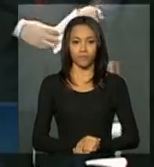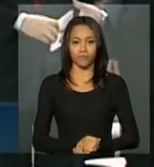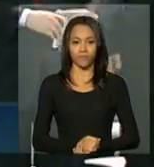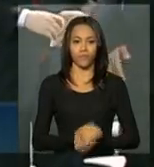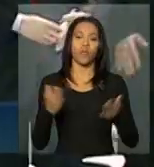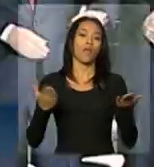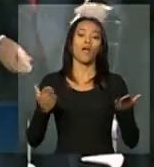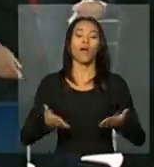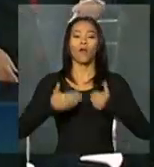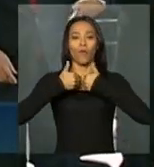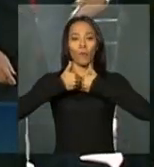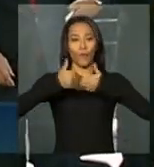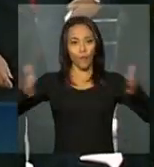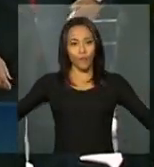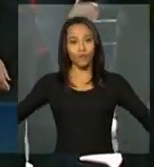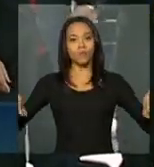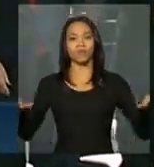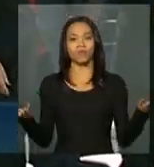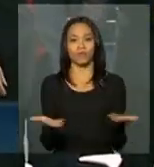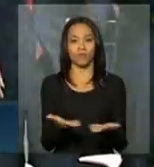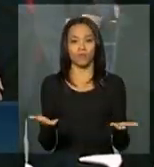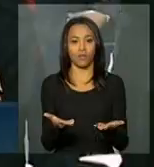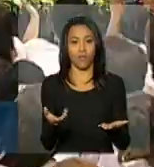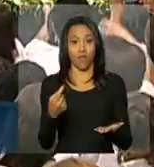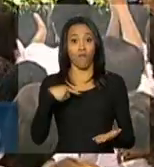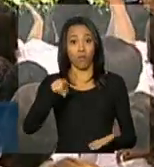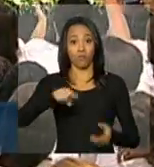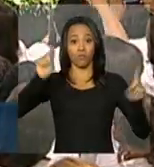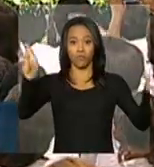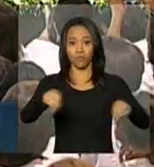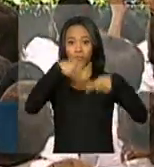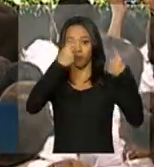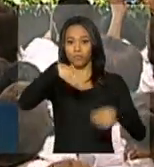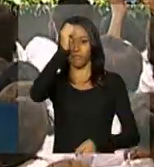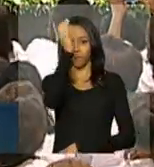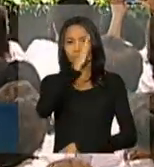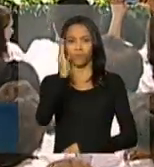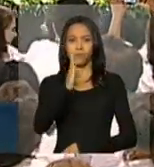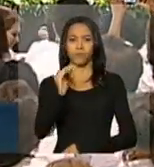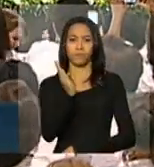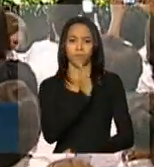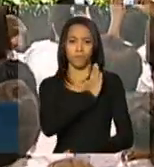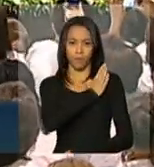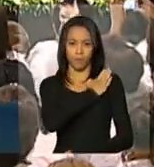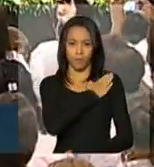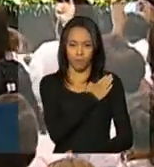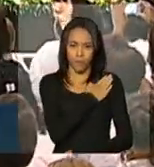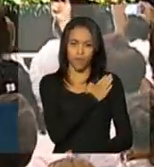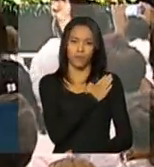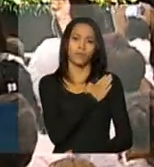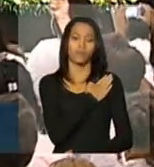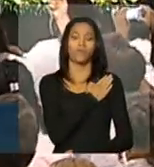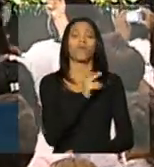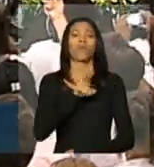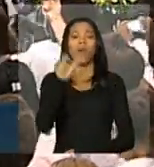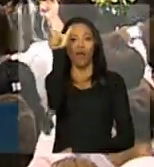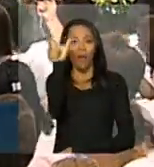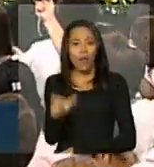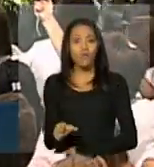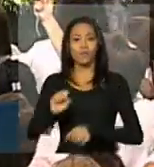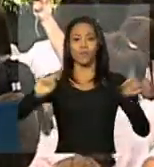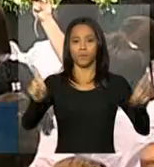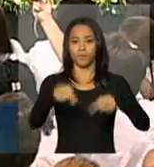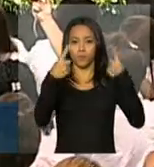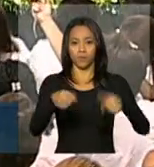Dando início a esta cerimônia, ouviremos o hino nacional brasileiro, interpretado pela